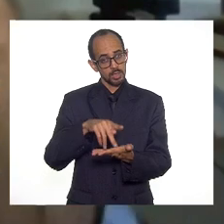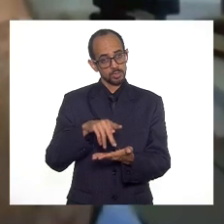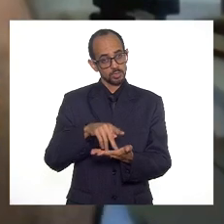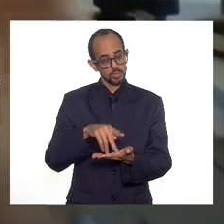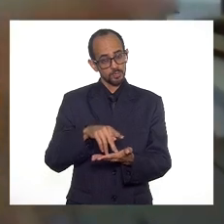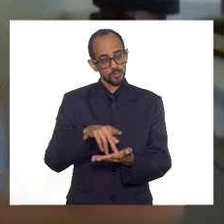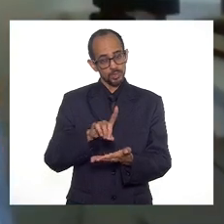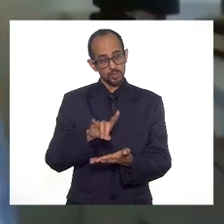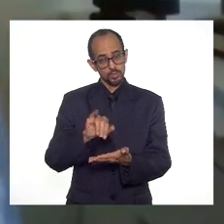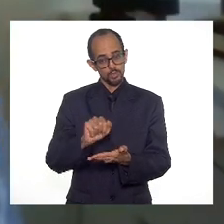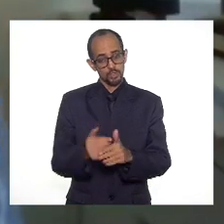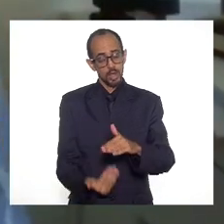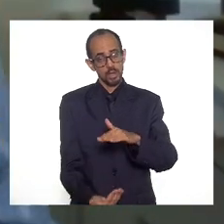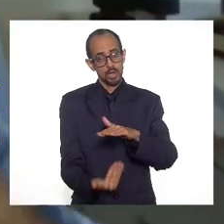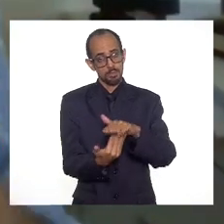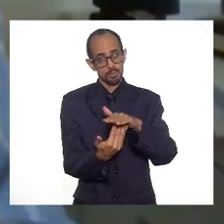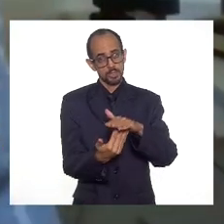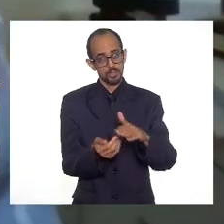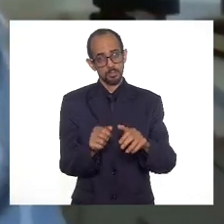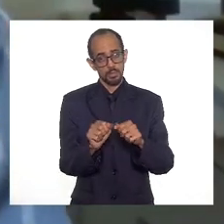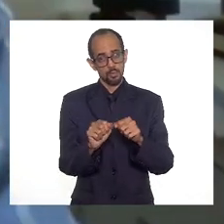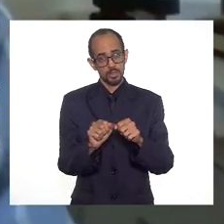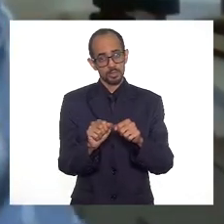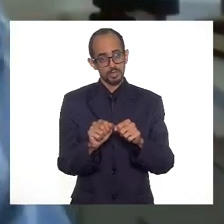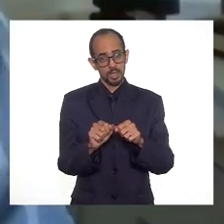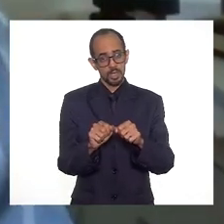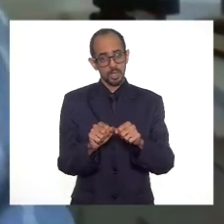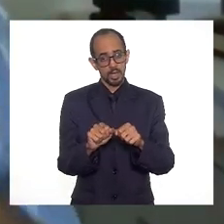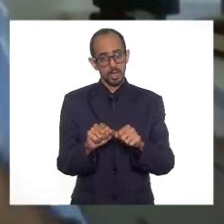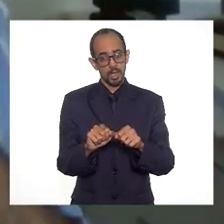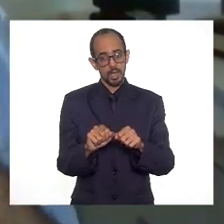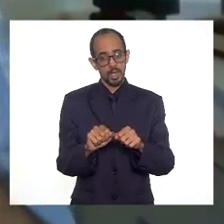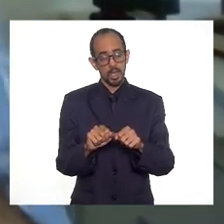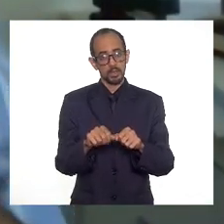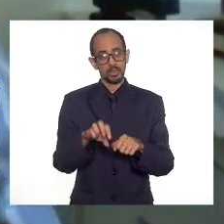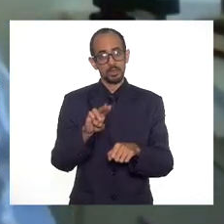Estado para fazer esse pedido era até 31 de